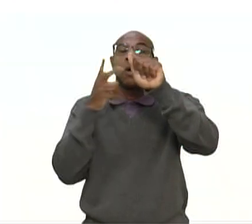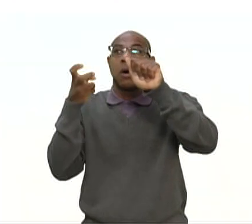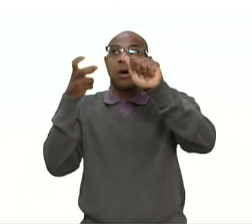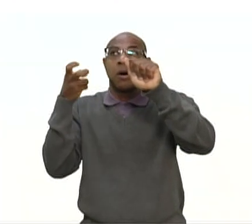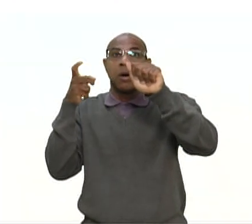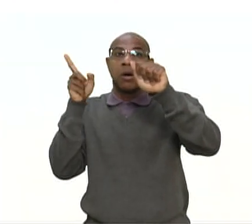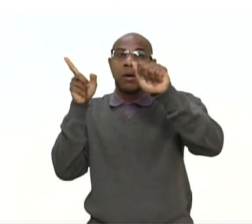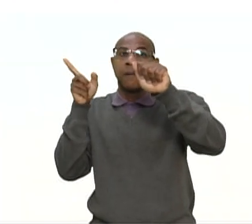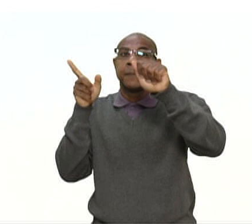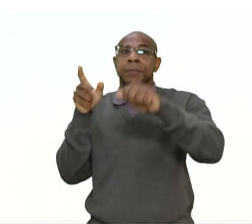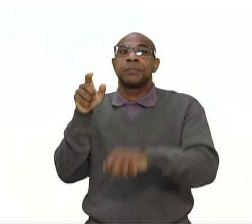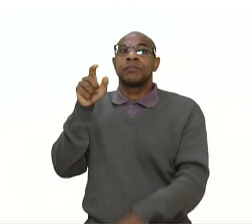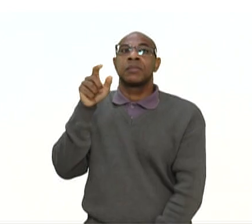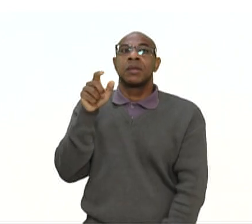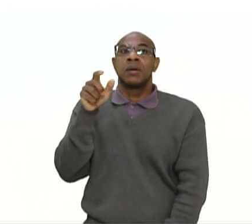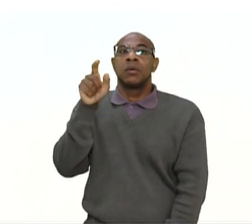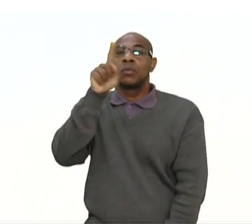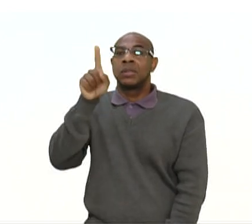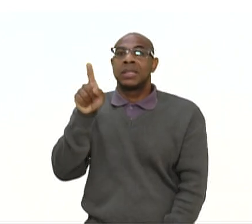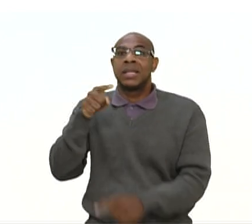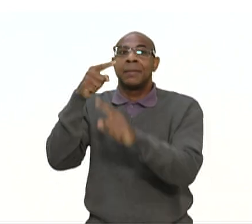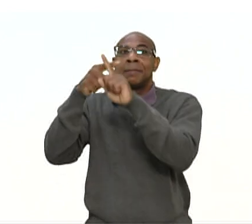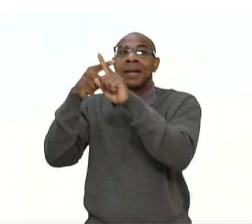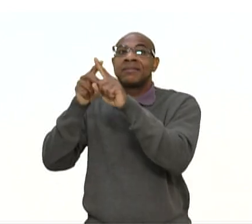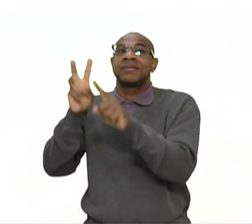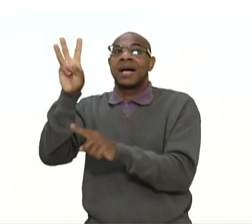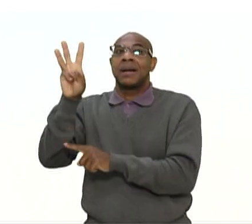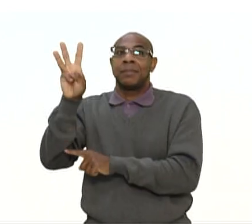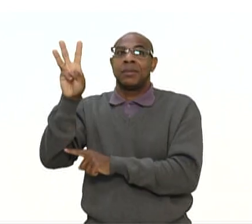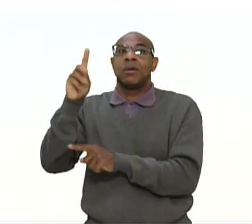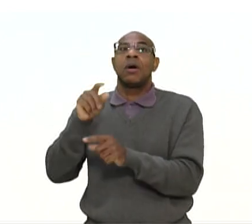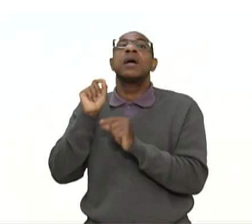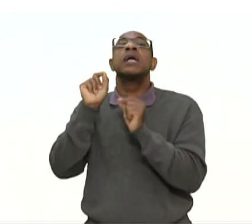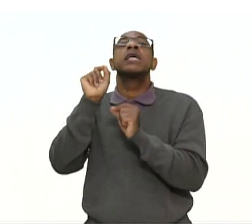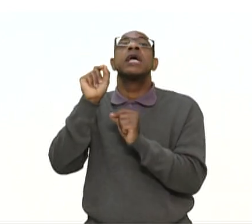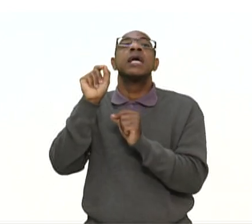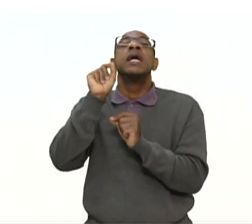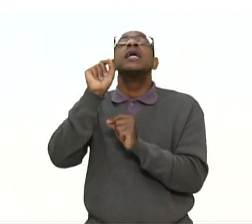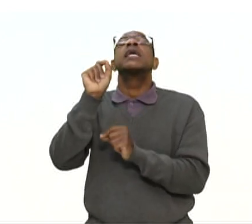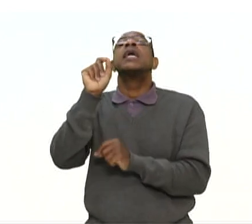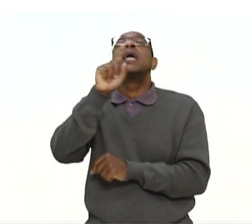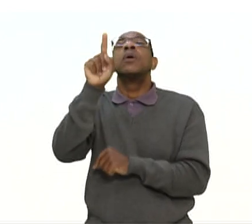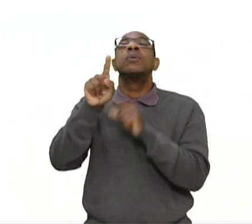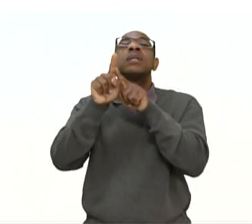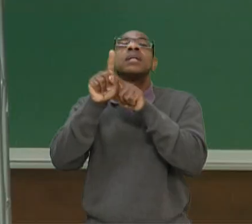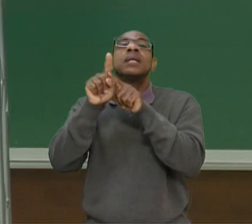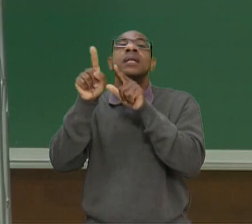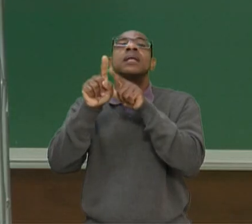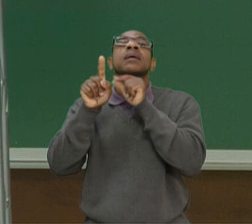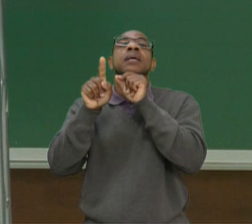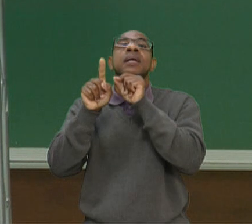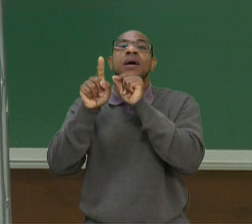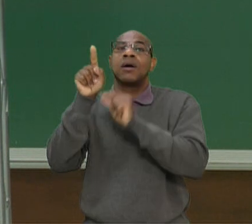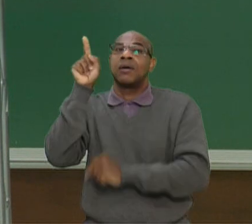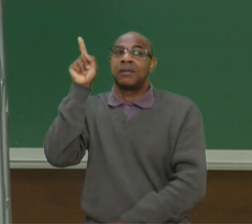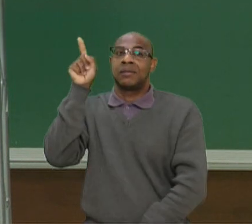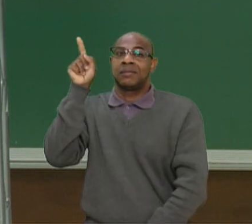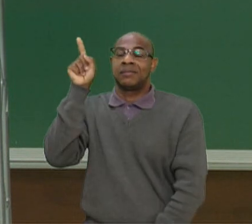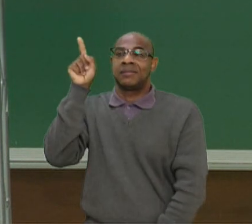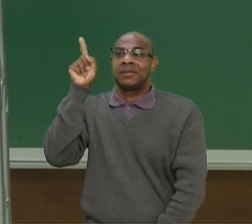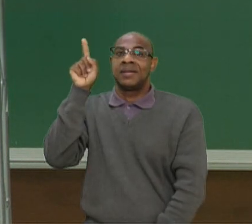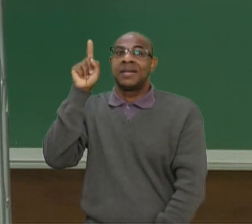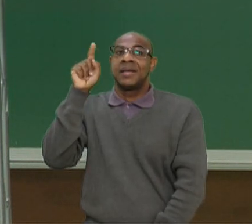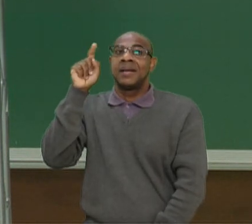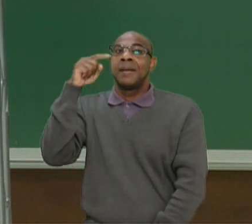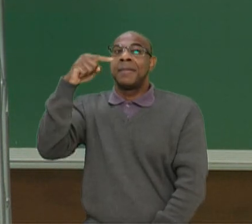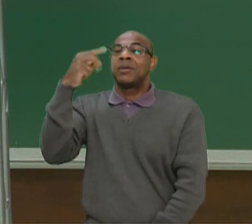W, então, vai ser o quê? Eu vou somar aqui o Z, né? Nós estamos o Z aqui, menos 2 mais I,